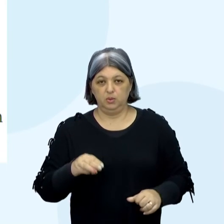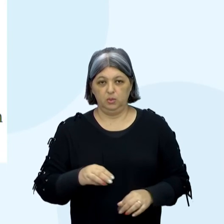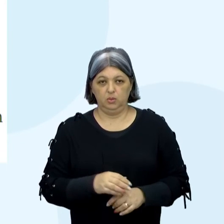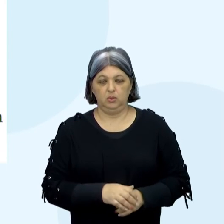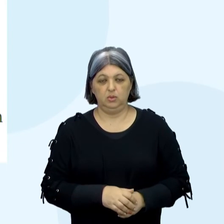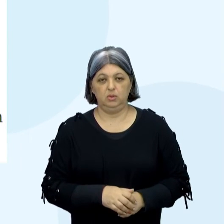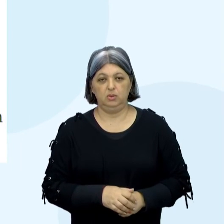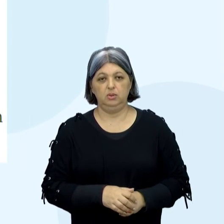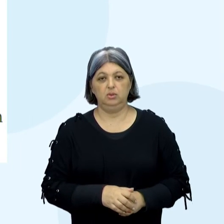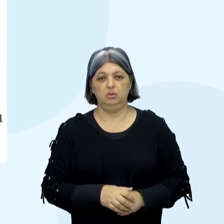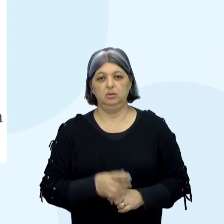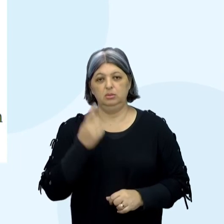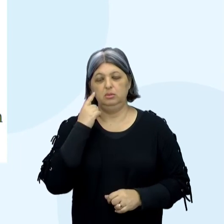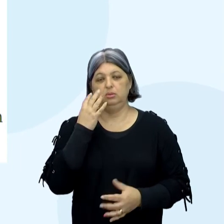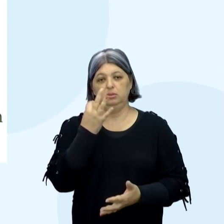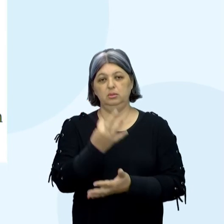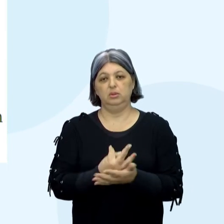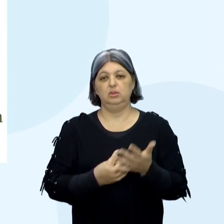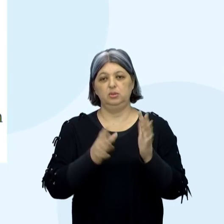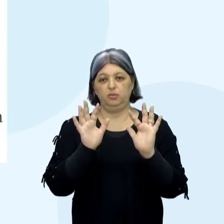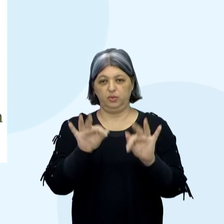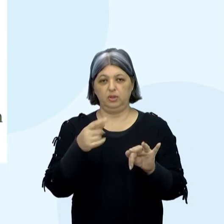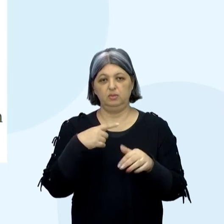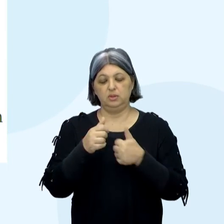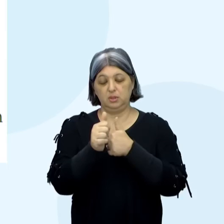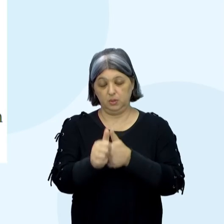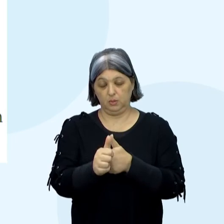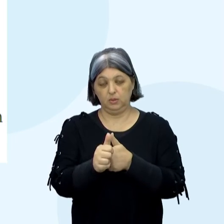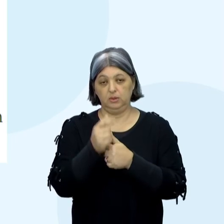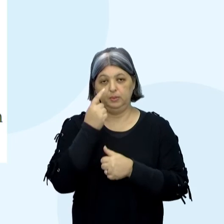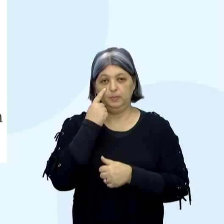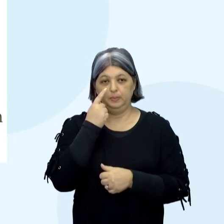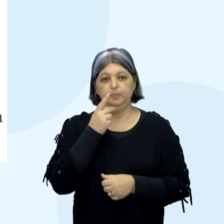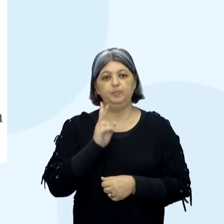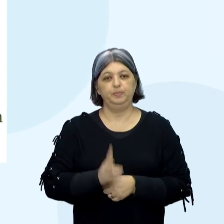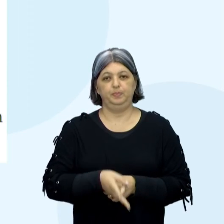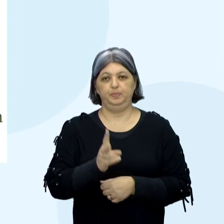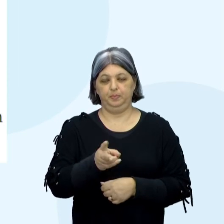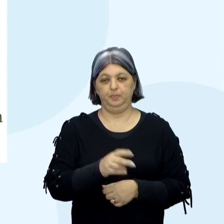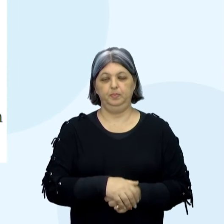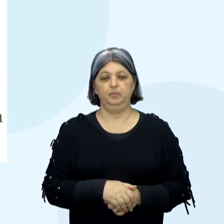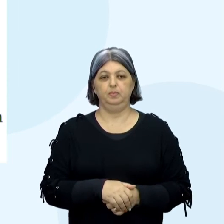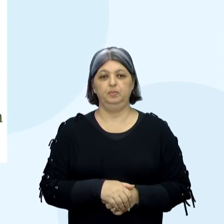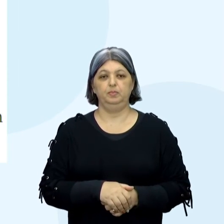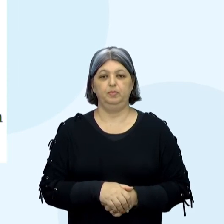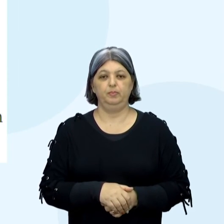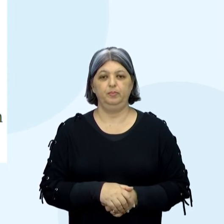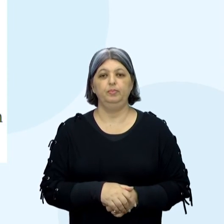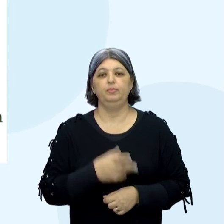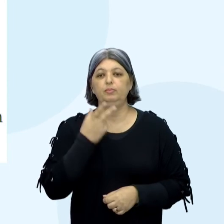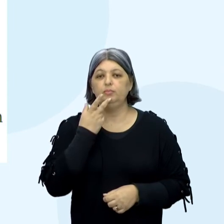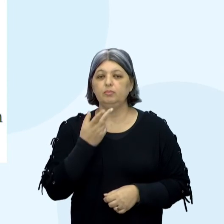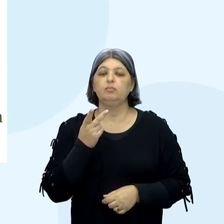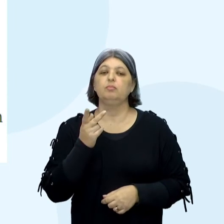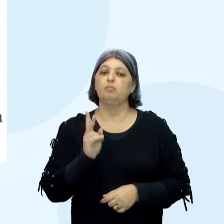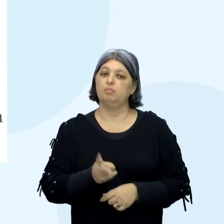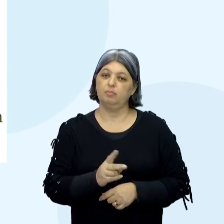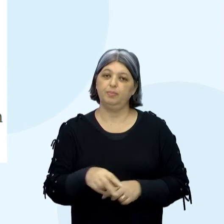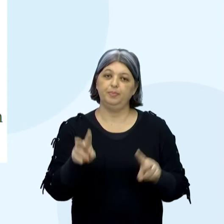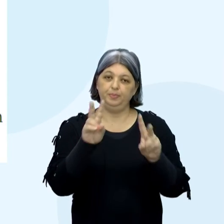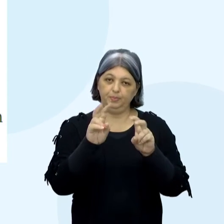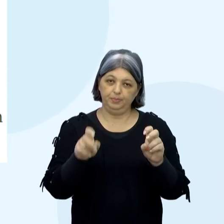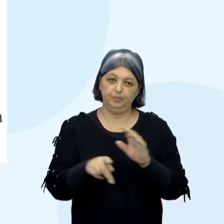então o finalzinho do texto para que vocês acompanhem, para que vocês continuem, né? A gente vai continuando aí falando da